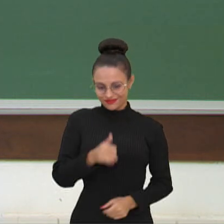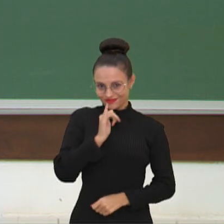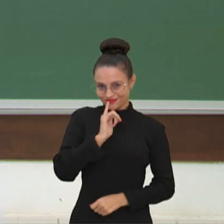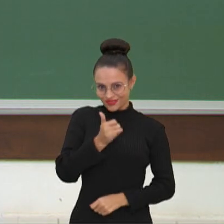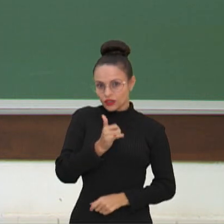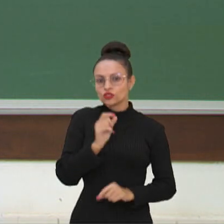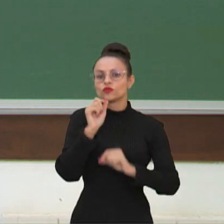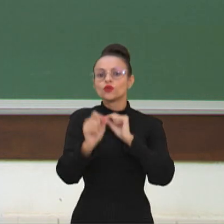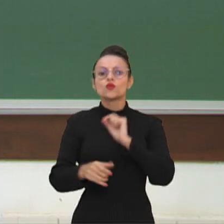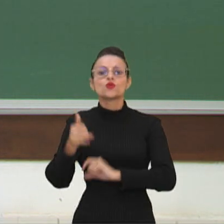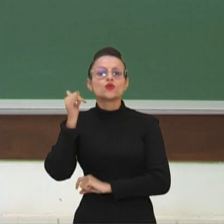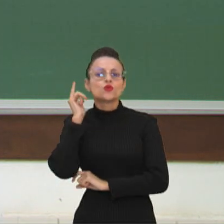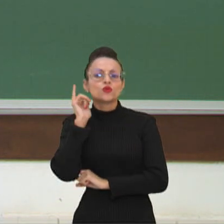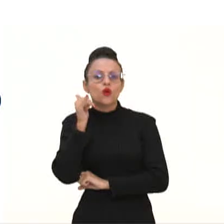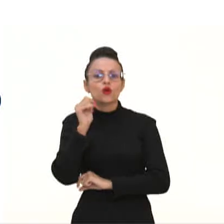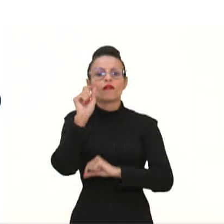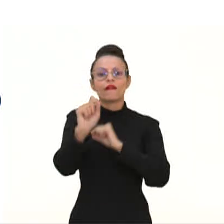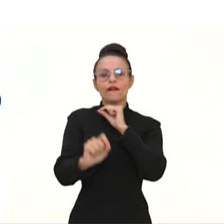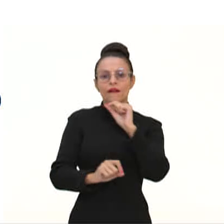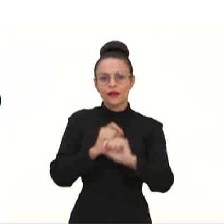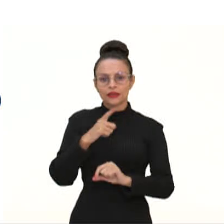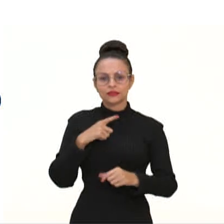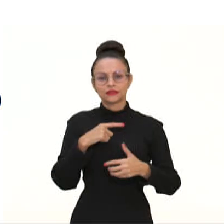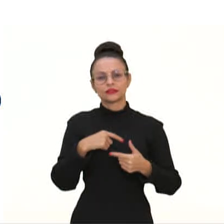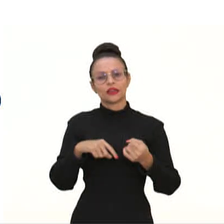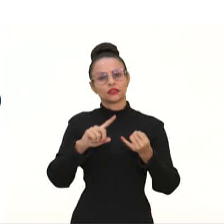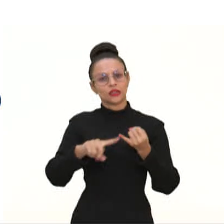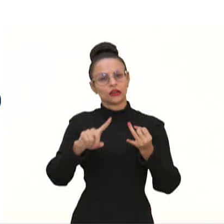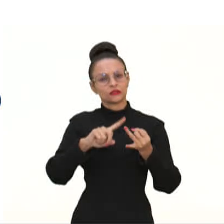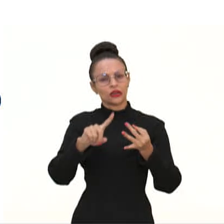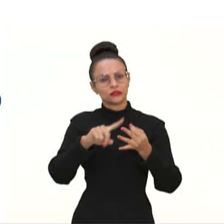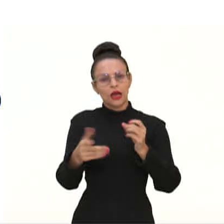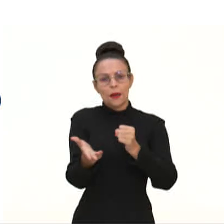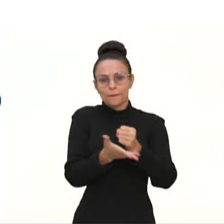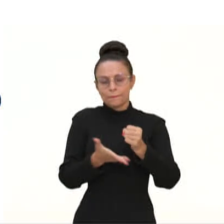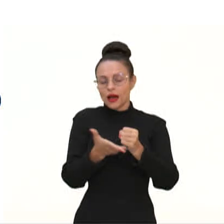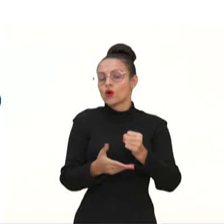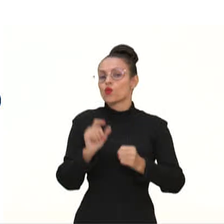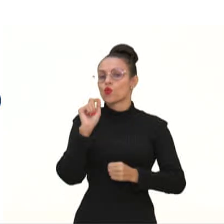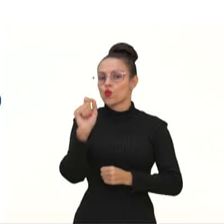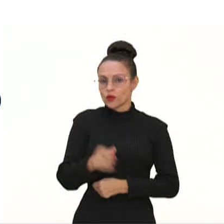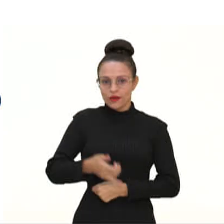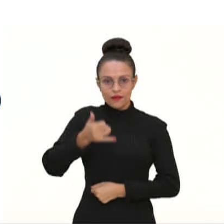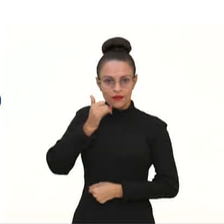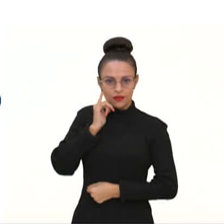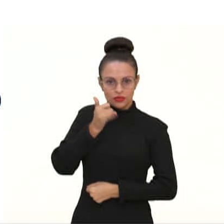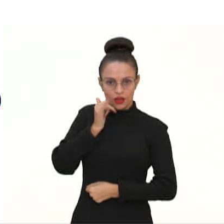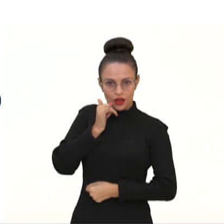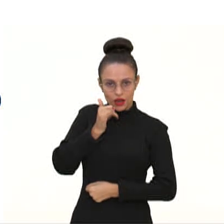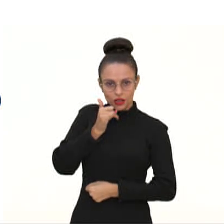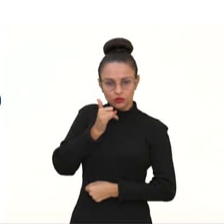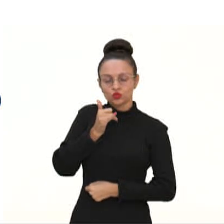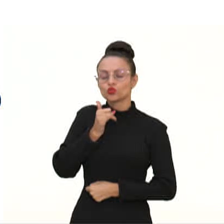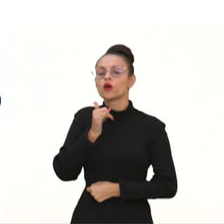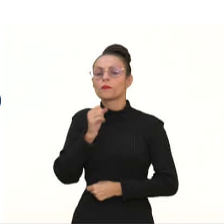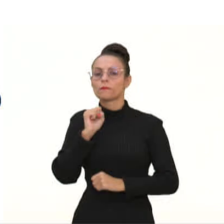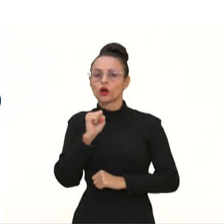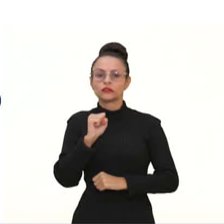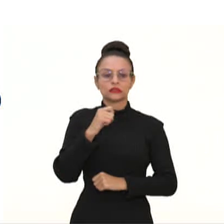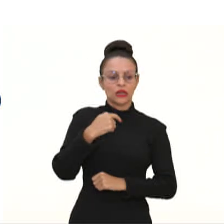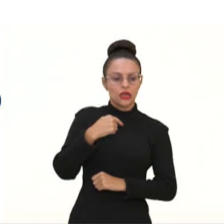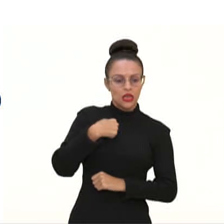senhora religiosa, e Luísa Marques, uma jovem de 18 anos, elegante, mas sem grande beleza